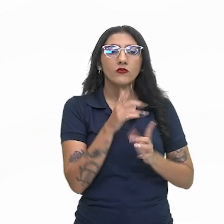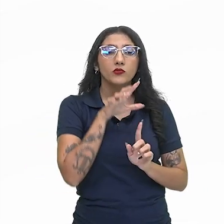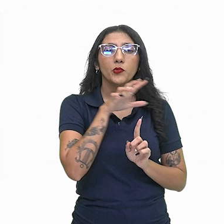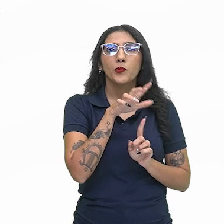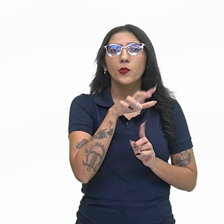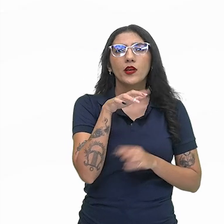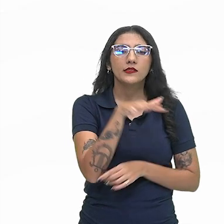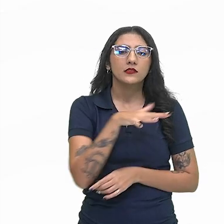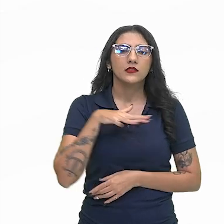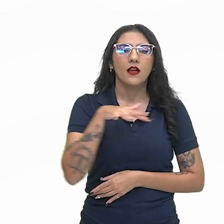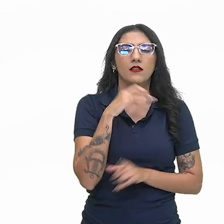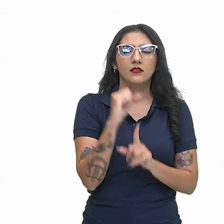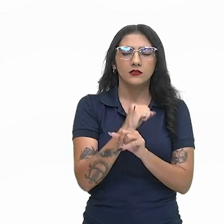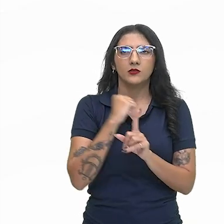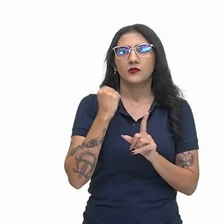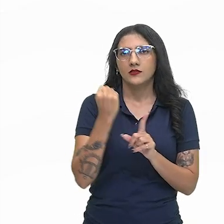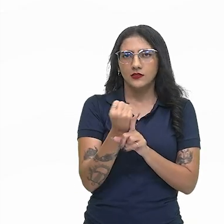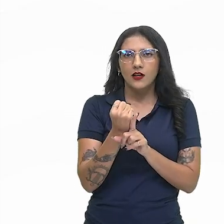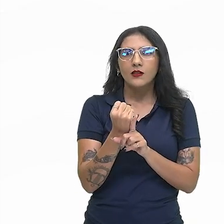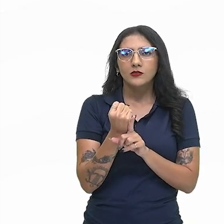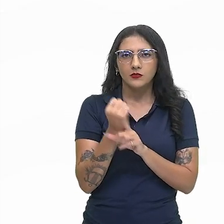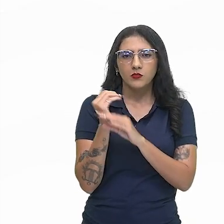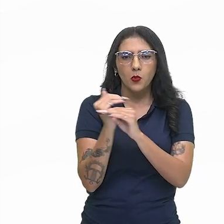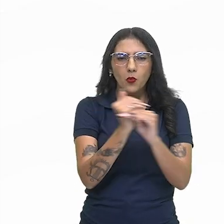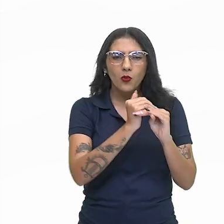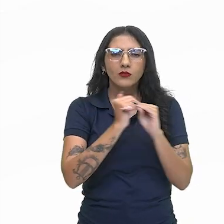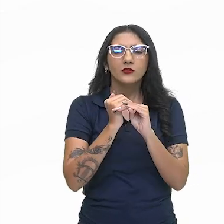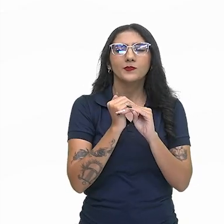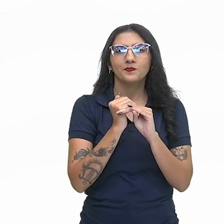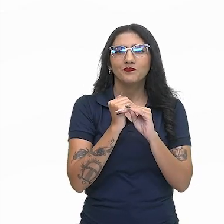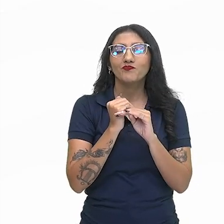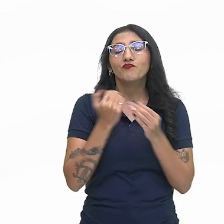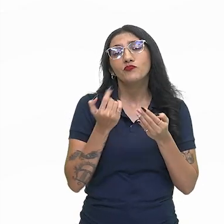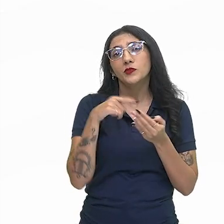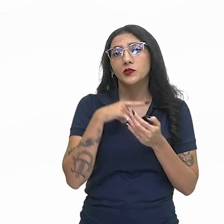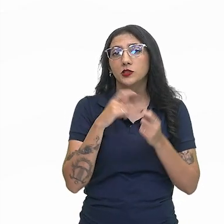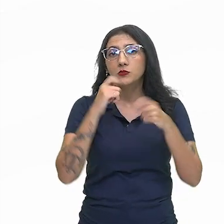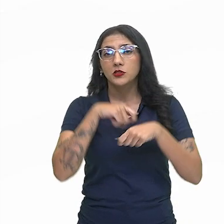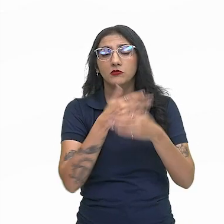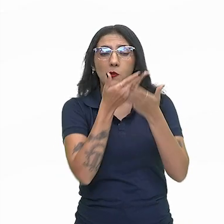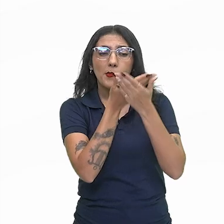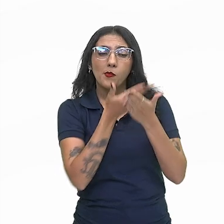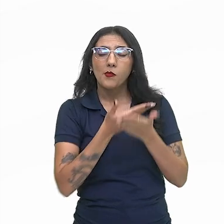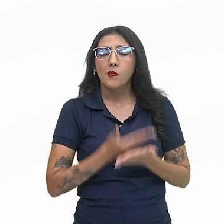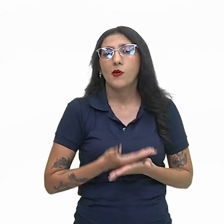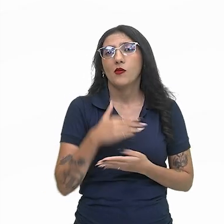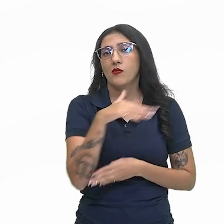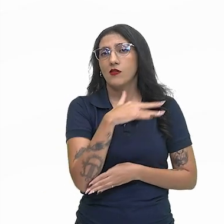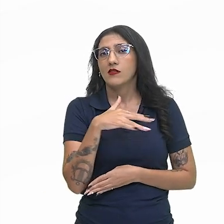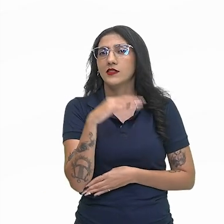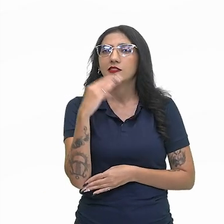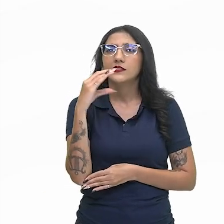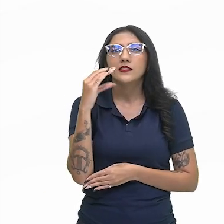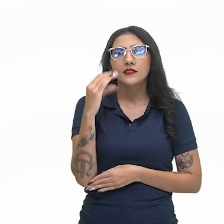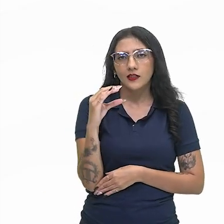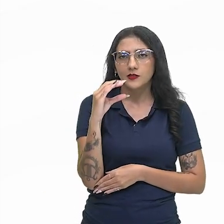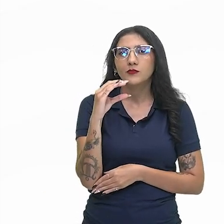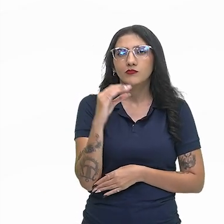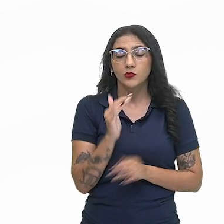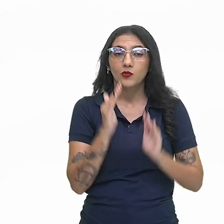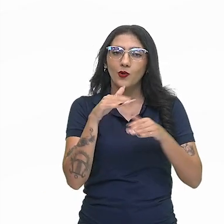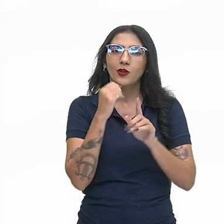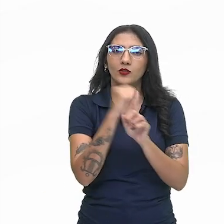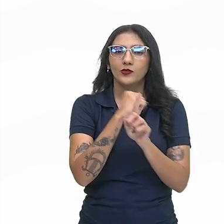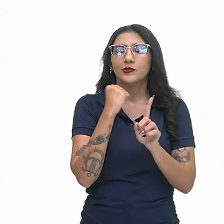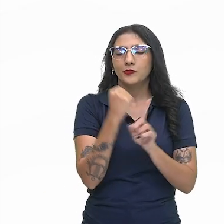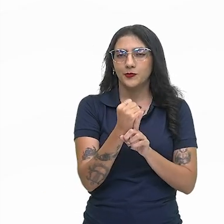a sociedade como um todo? Então, isso é estudado pelas ciências sociais, como, por exemplo, a sociologia, que vai se